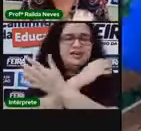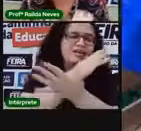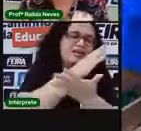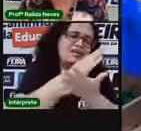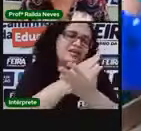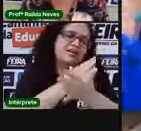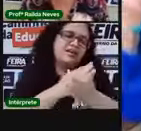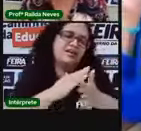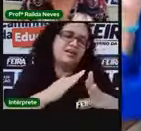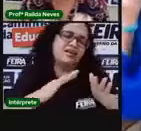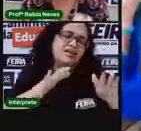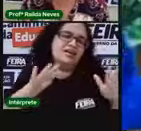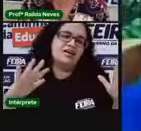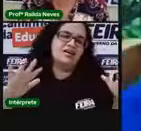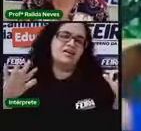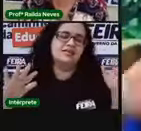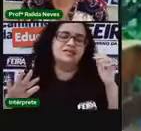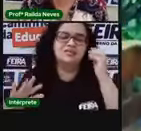Chega!